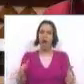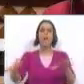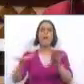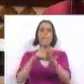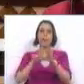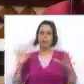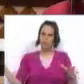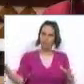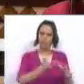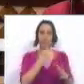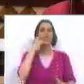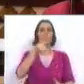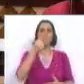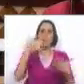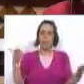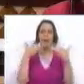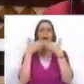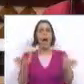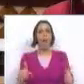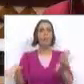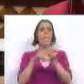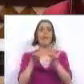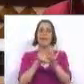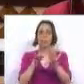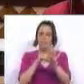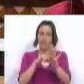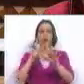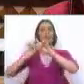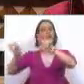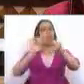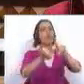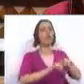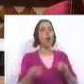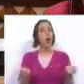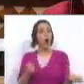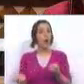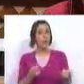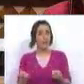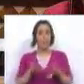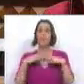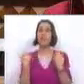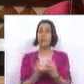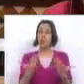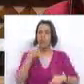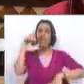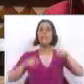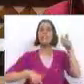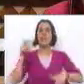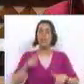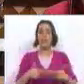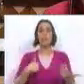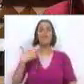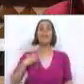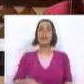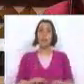participação de especialistas, foi aberta à participação de diversas organizações da sociedade civil. E